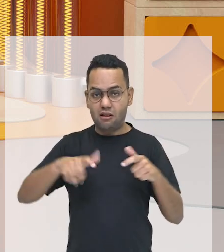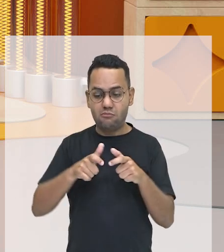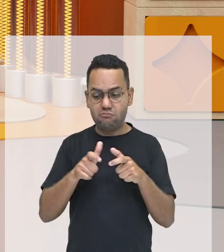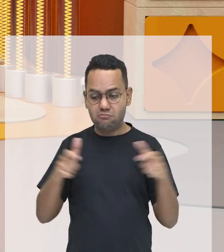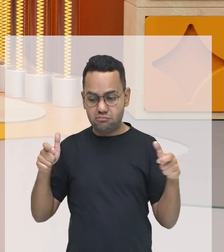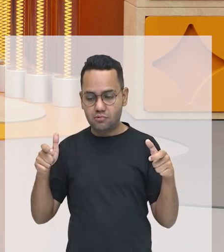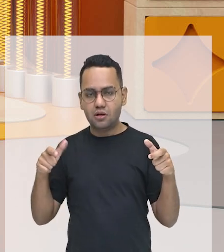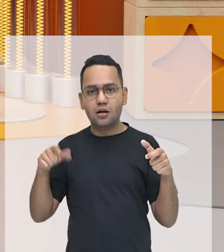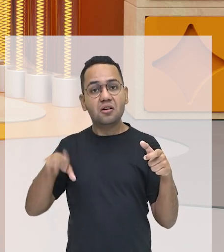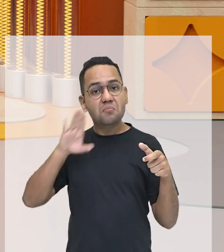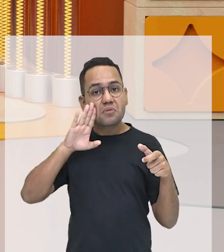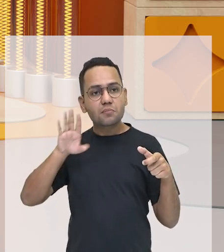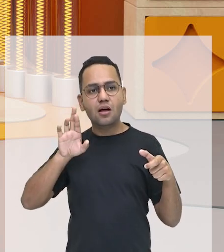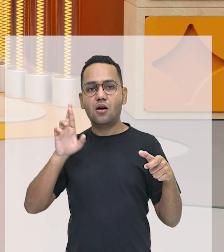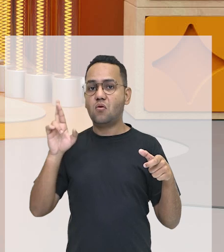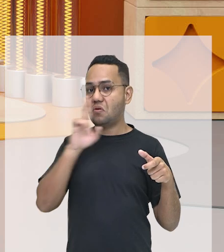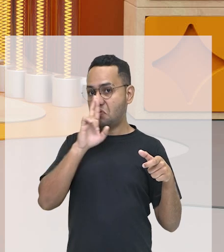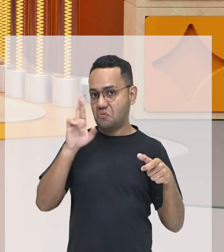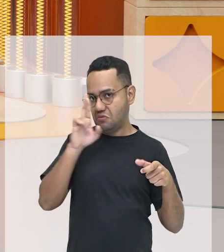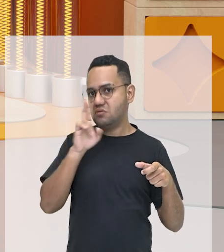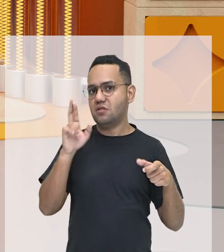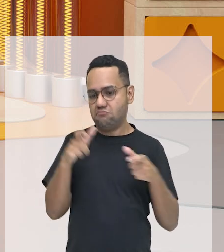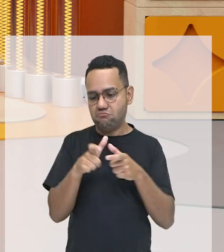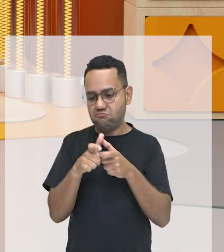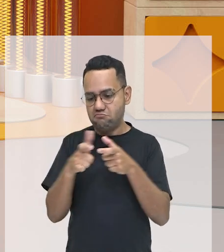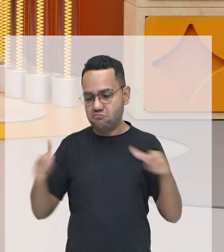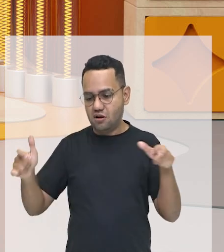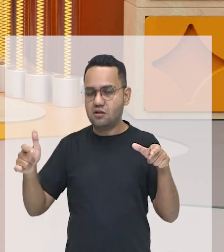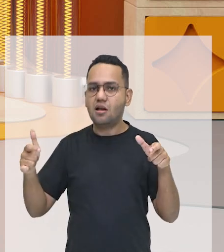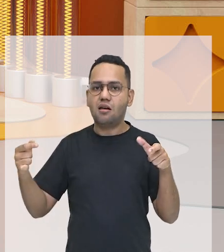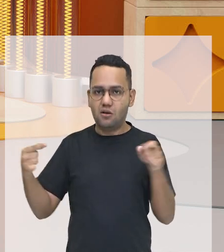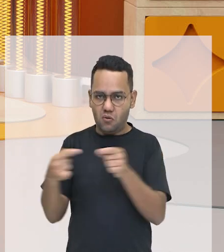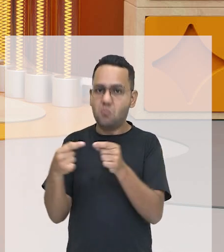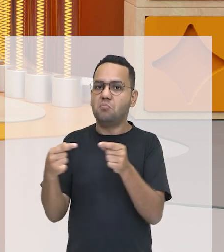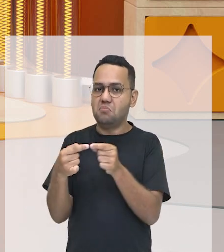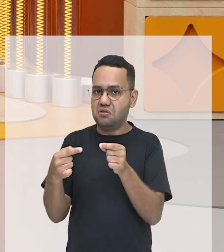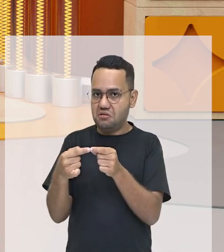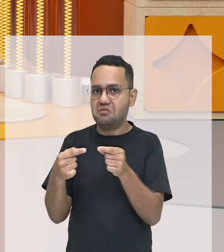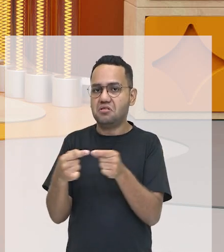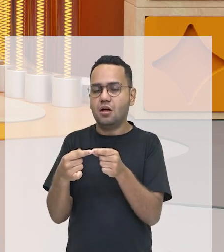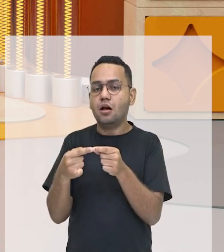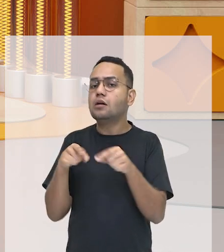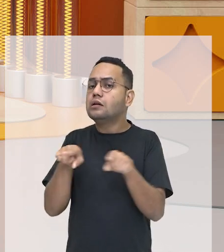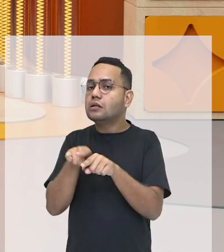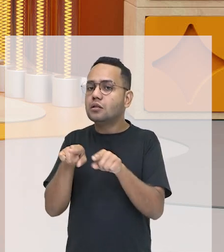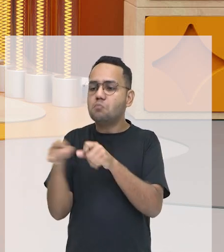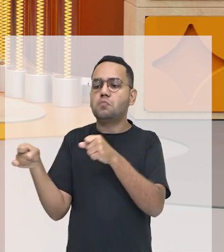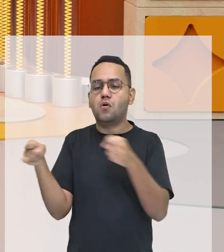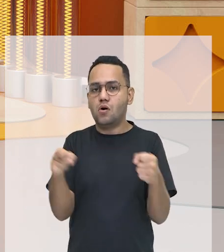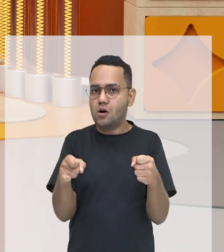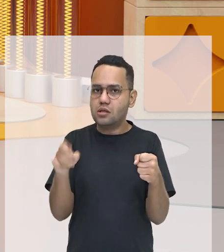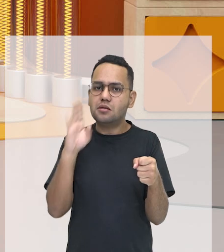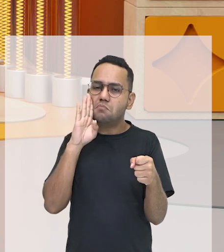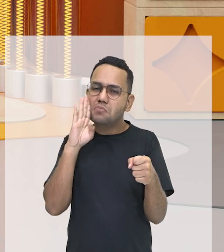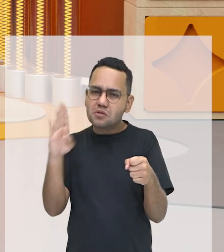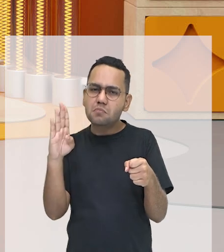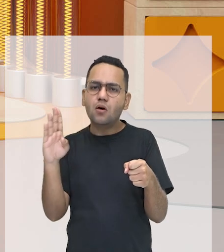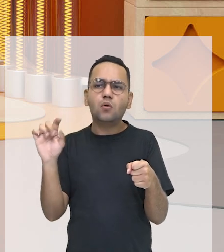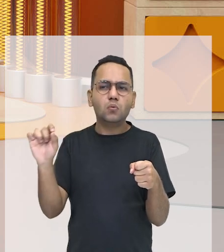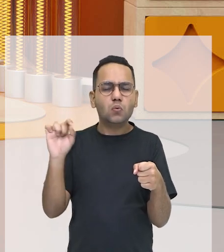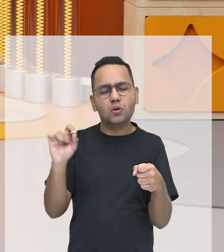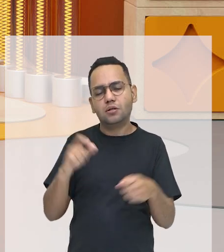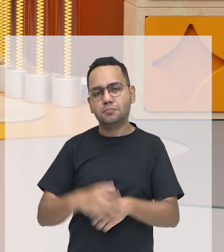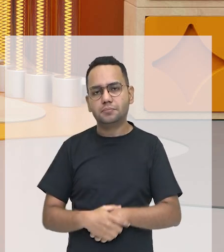maior país em extensão territorial, também é uma das grandes potências mundiais, né, junto com os Estados Unidos, com a